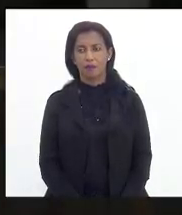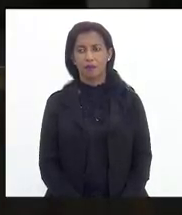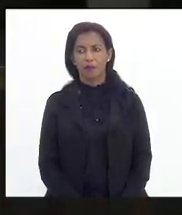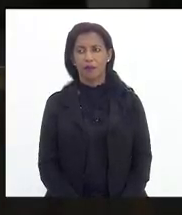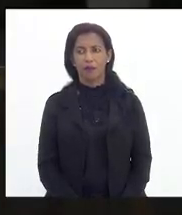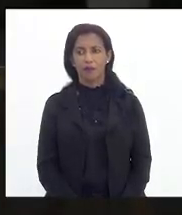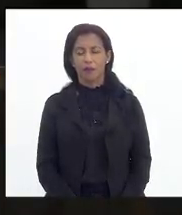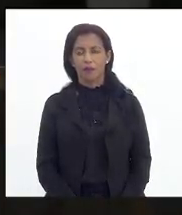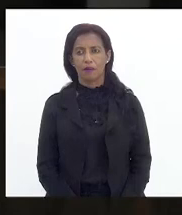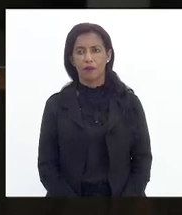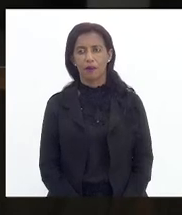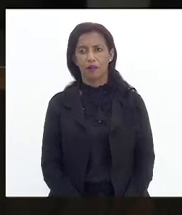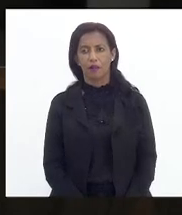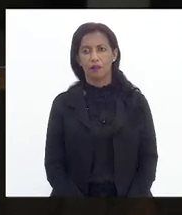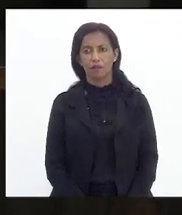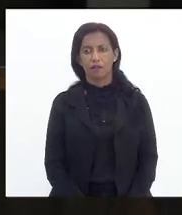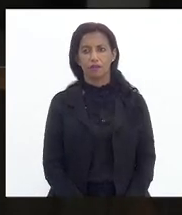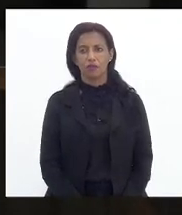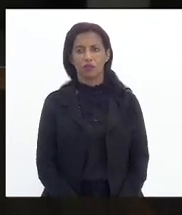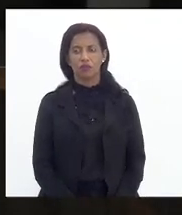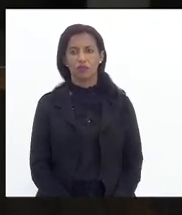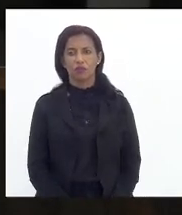o clima